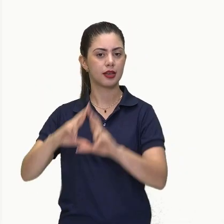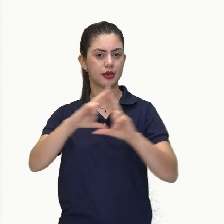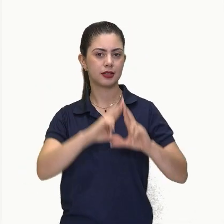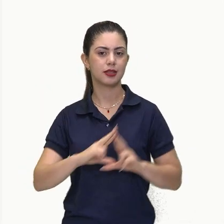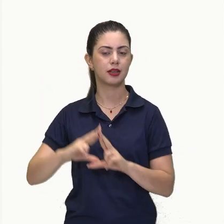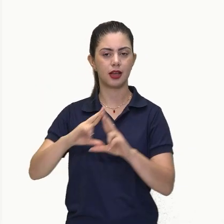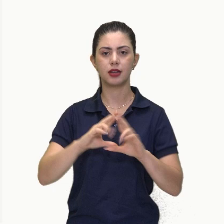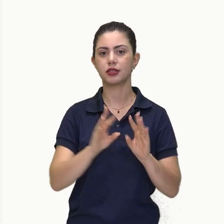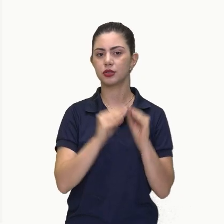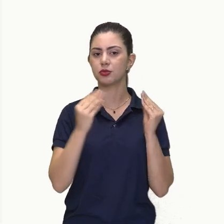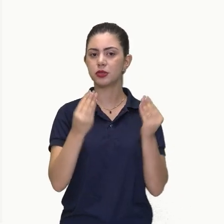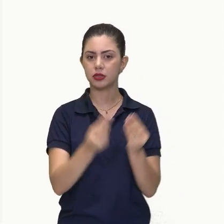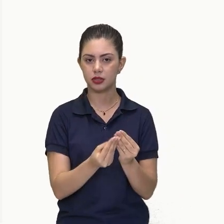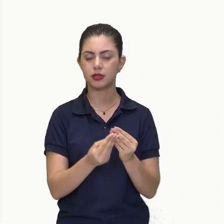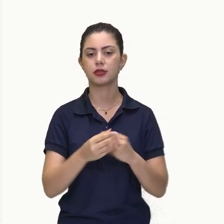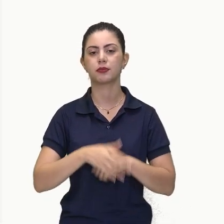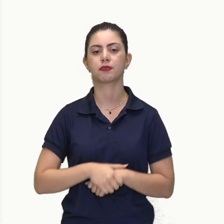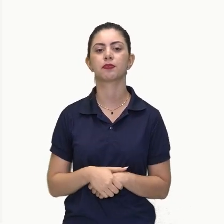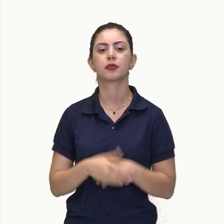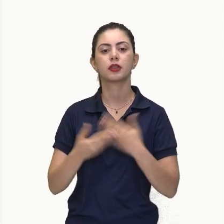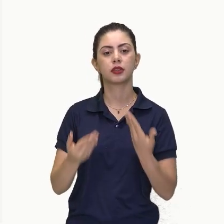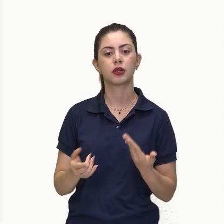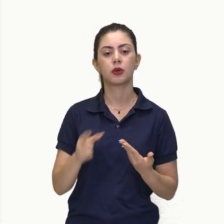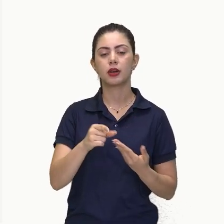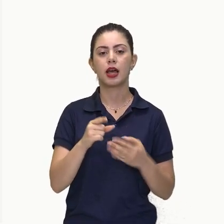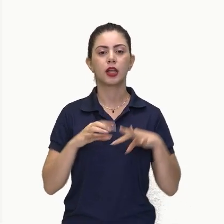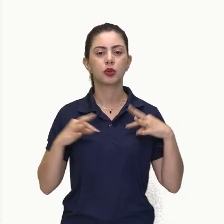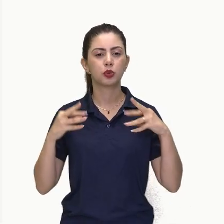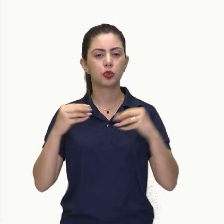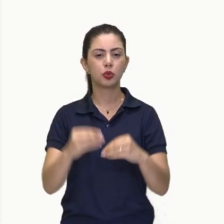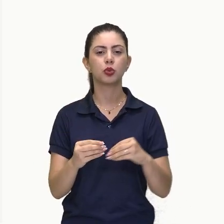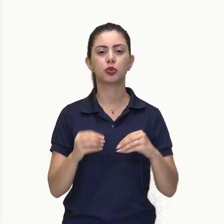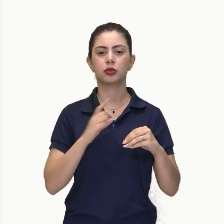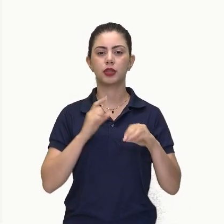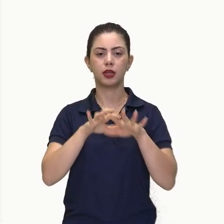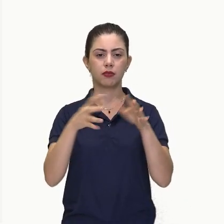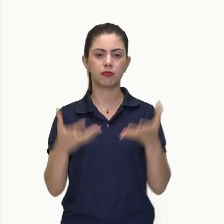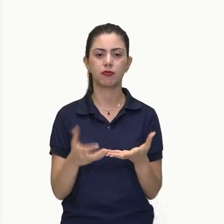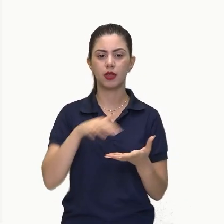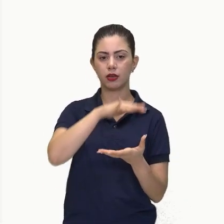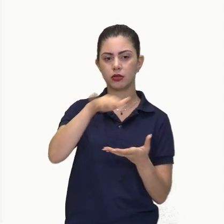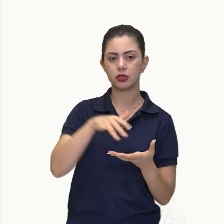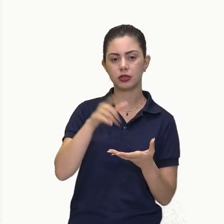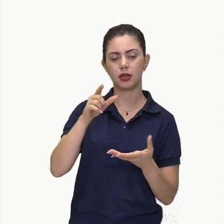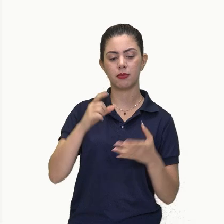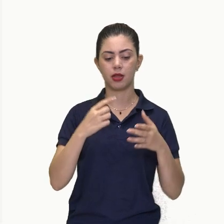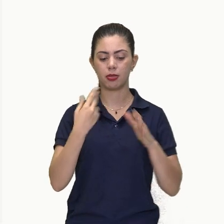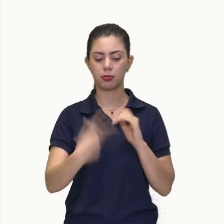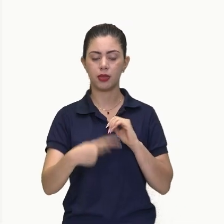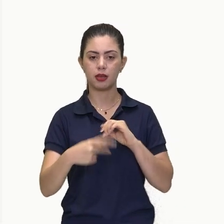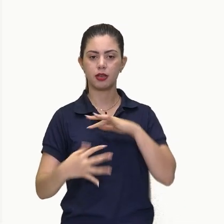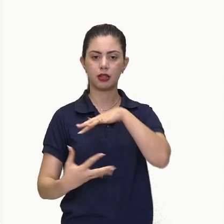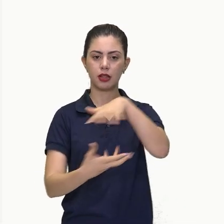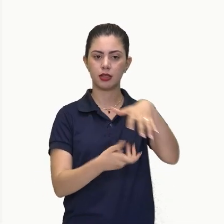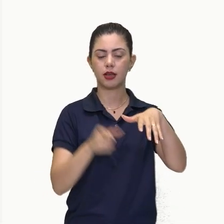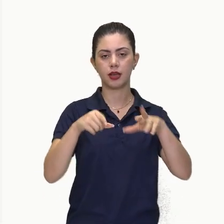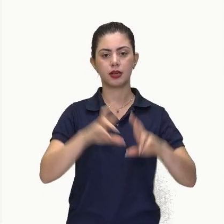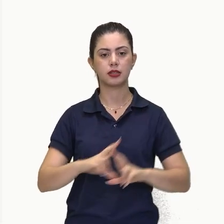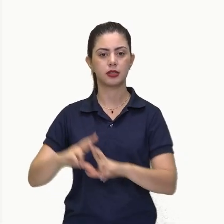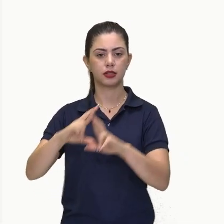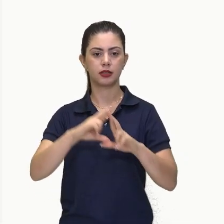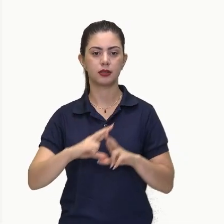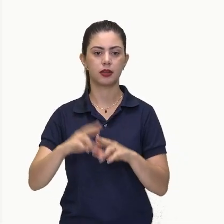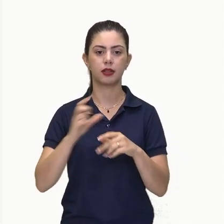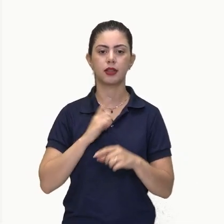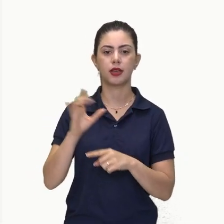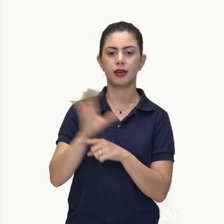da Terra é reciclada e reutilizada. E aí inclui elementos essenciais como